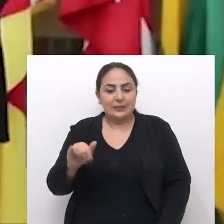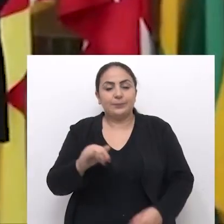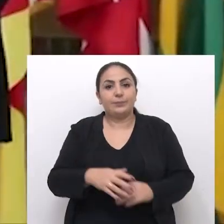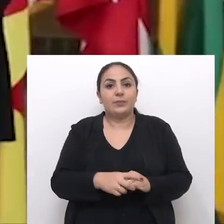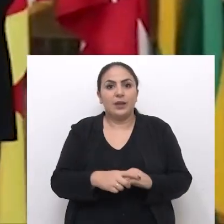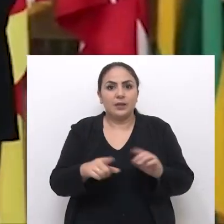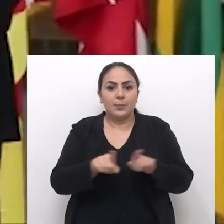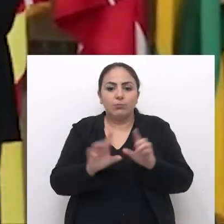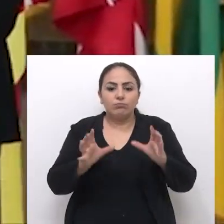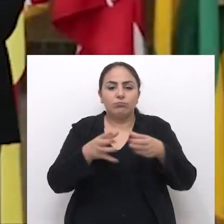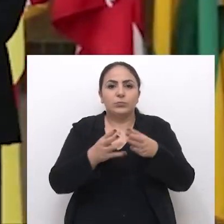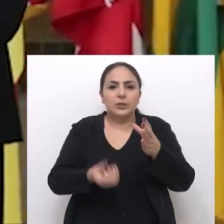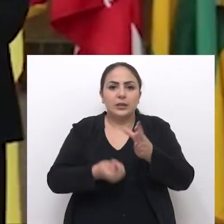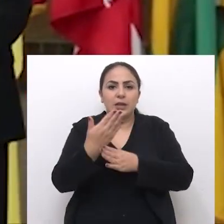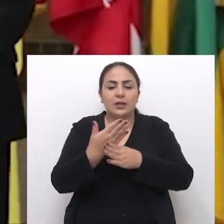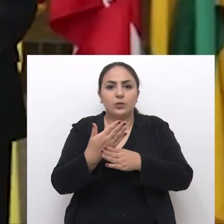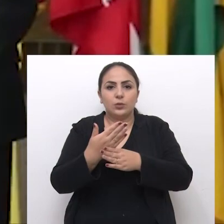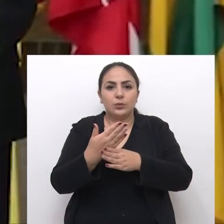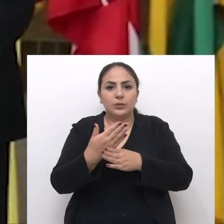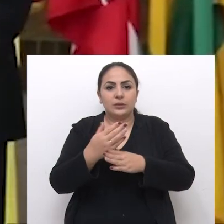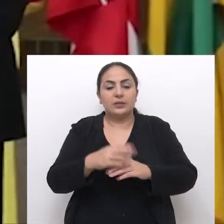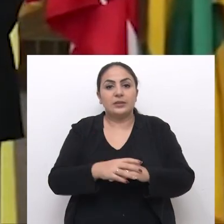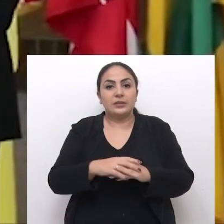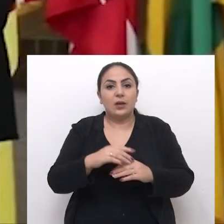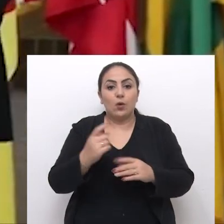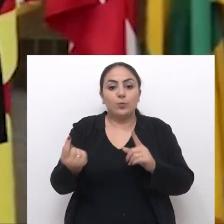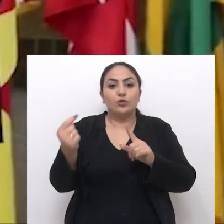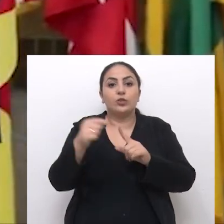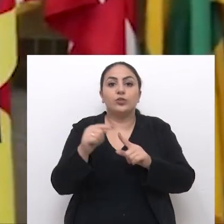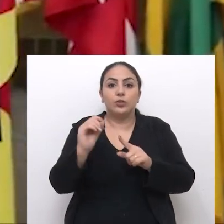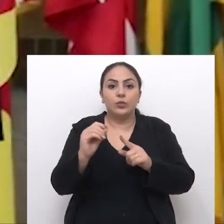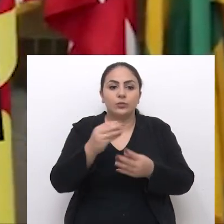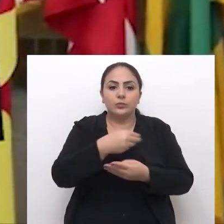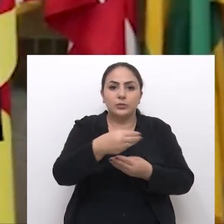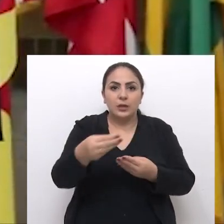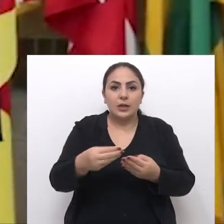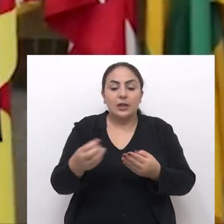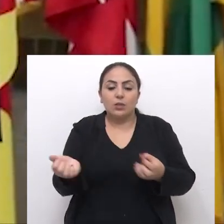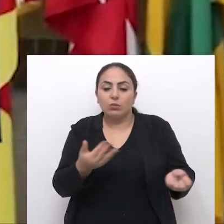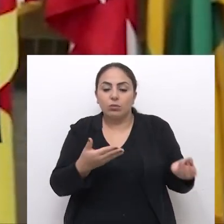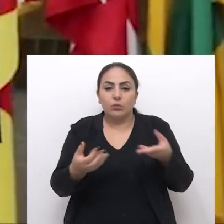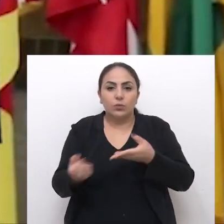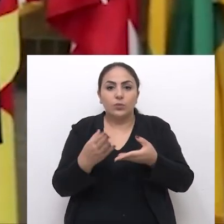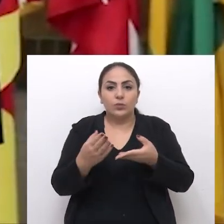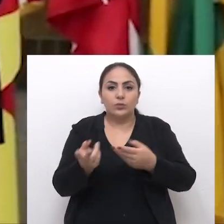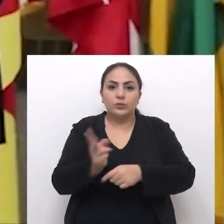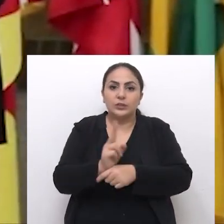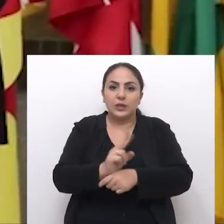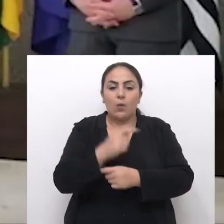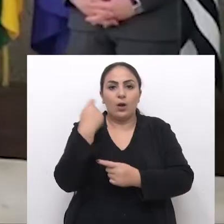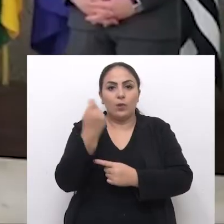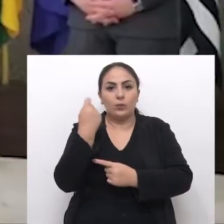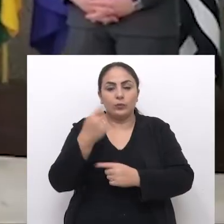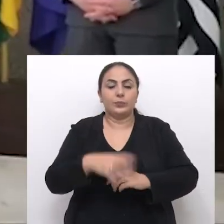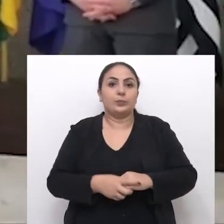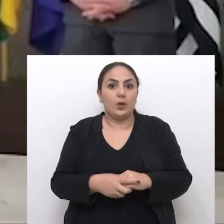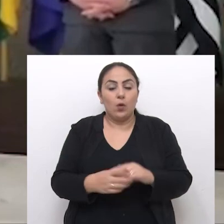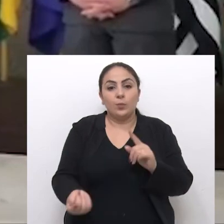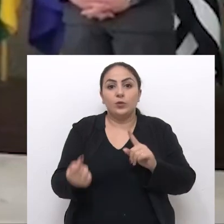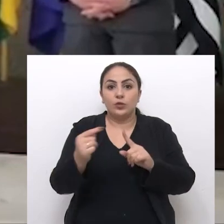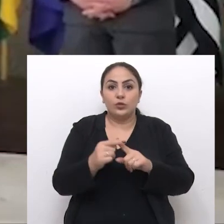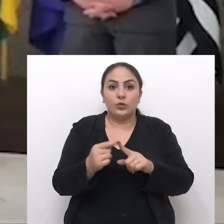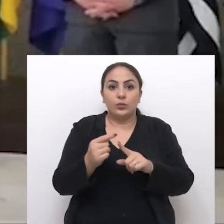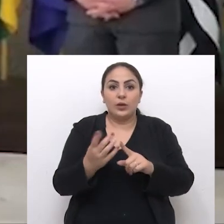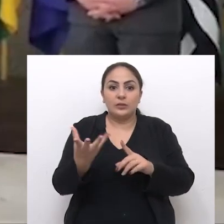de medidas elaborado pelo Executivo Estadual visa redistribuir e modernizar o sistema fiscal gaúcho, com o objetivo